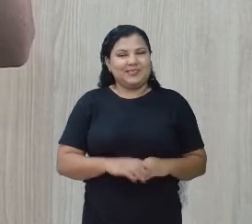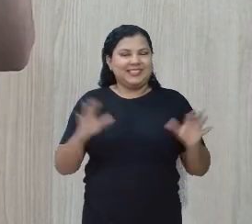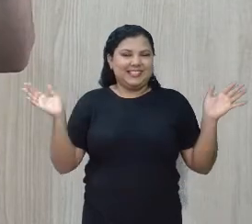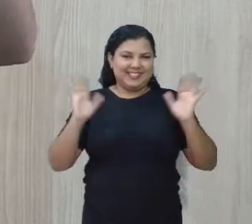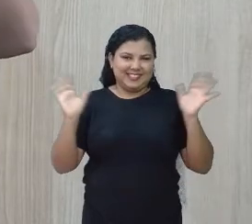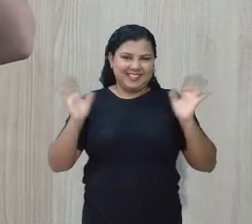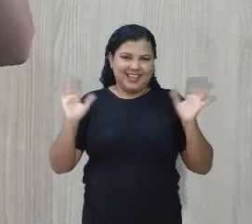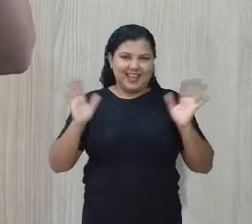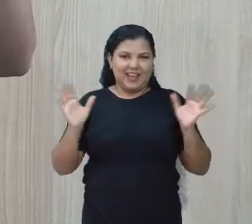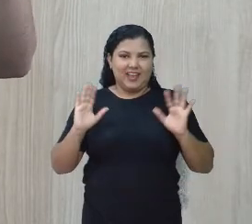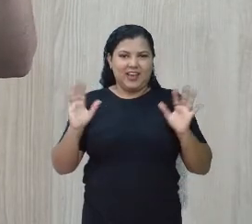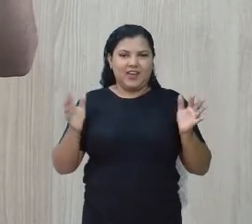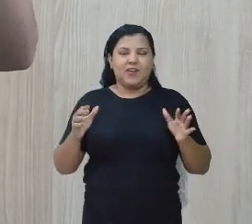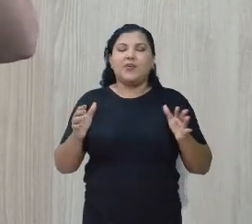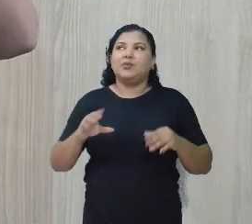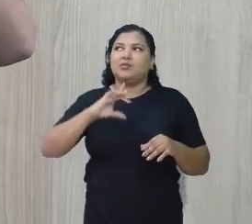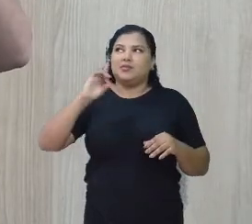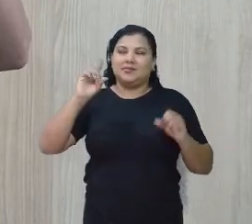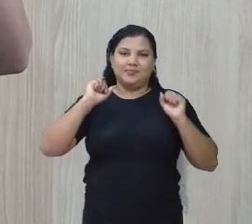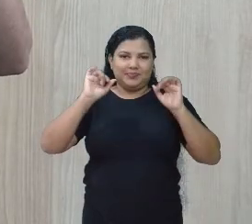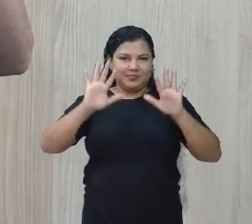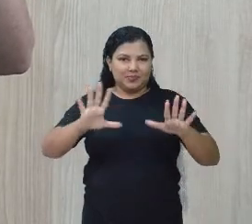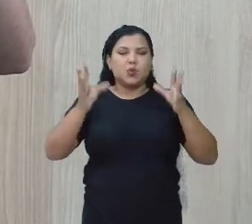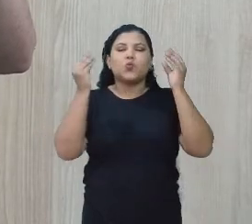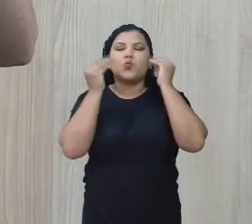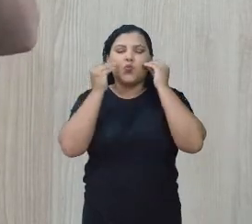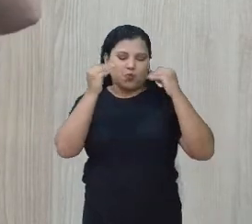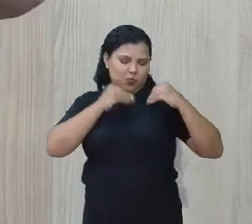Tchau, galera. Fiquem com Deus. Um cheiro no seu